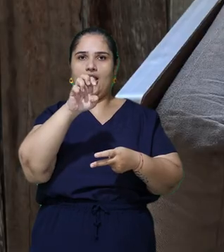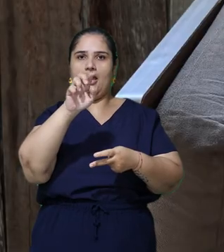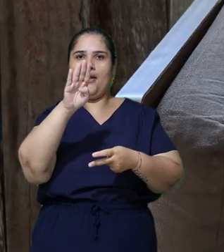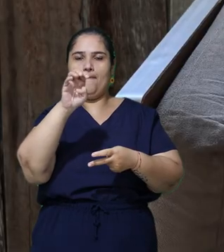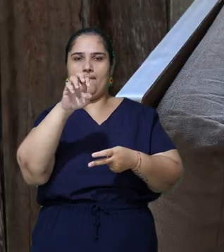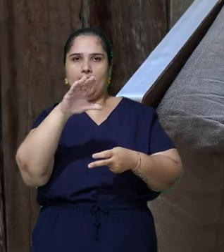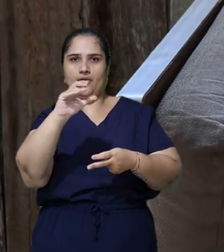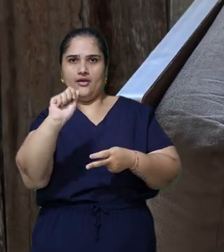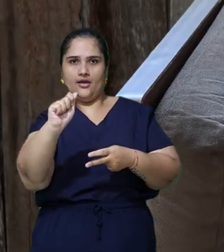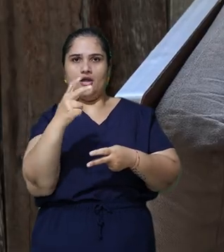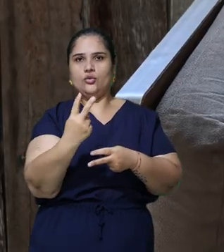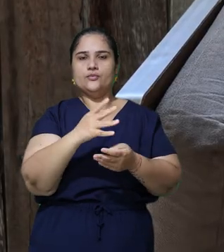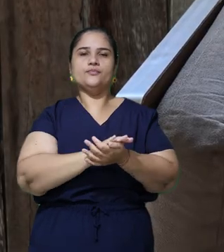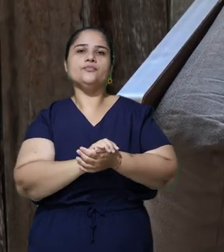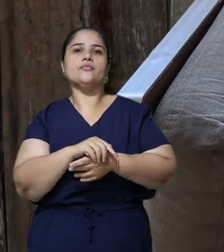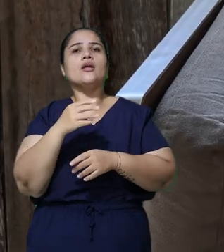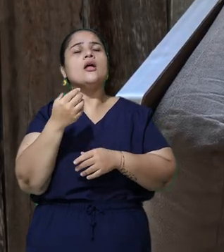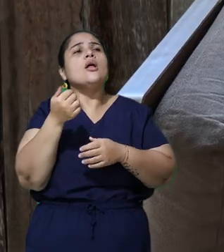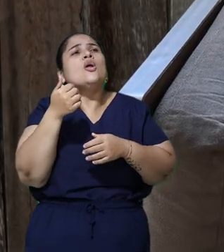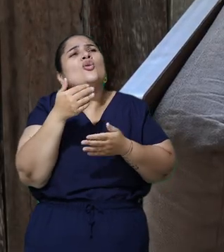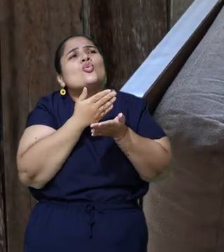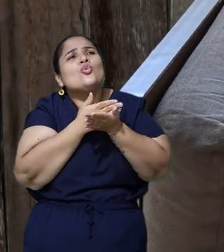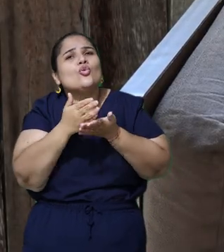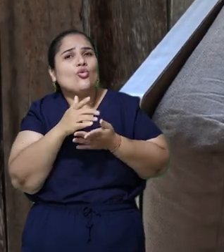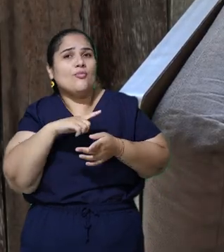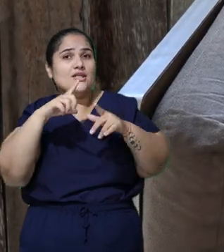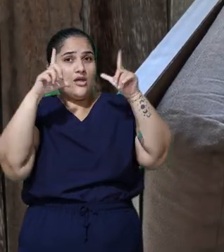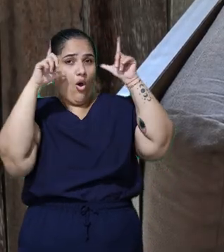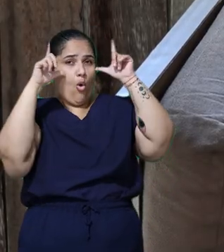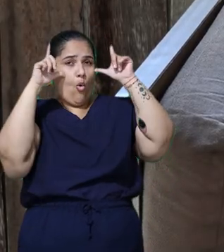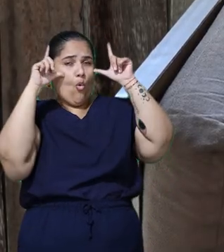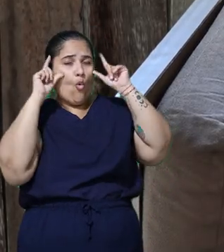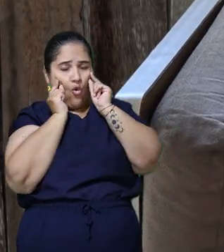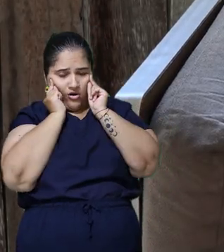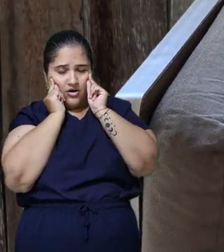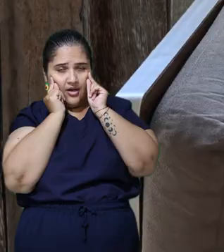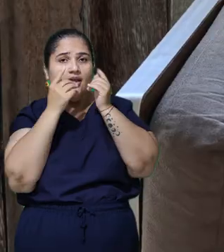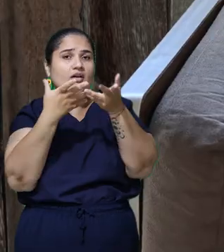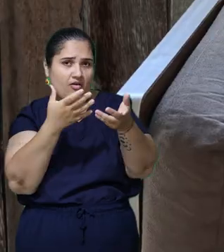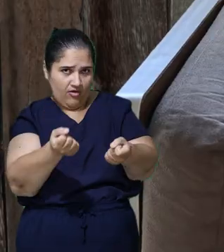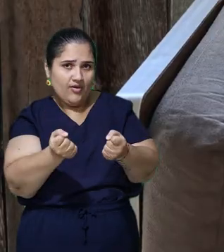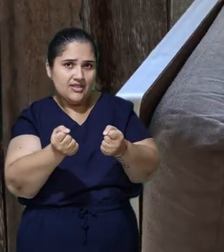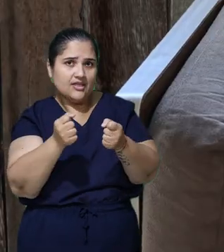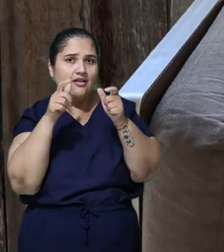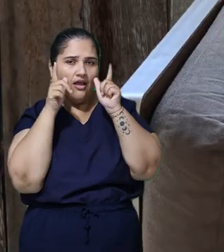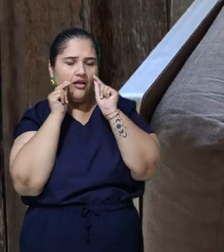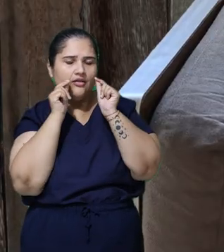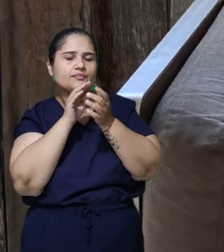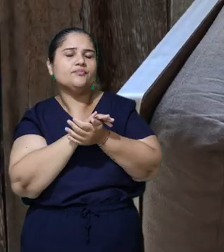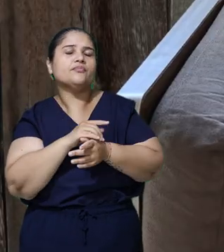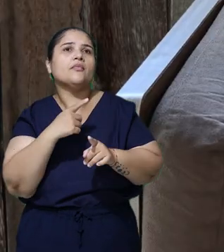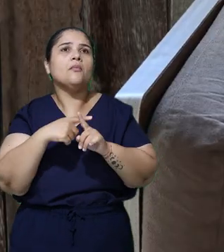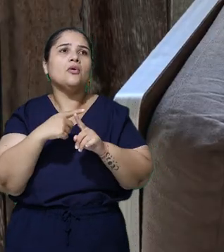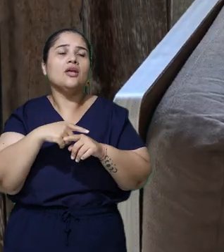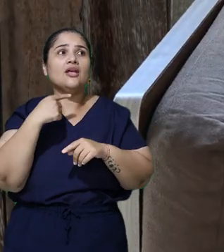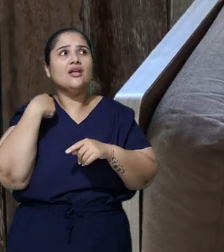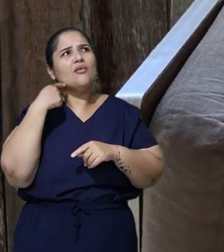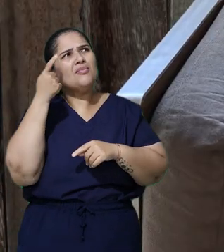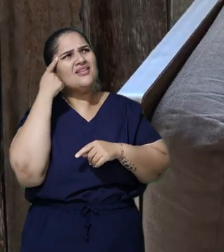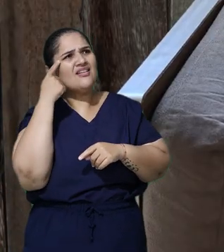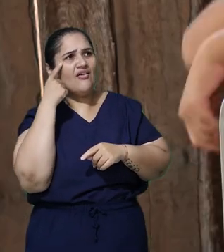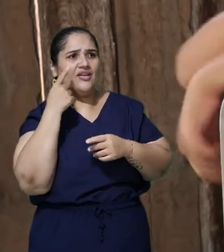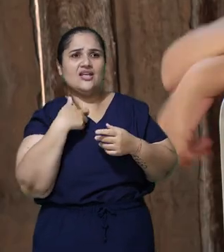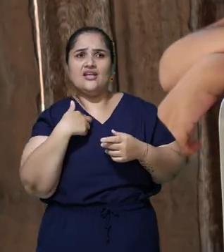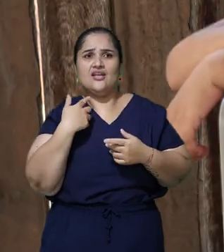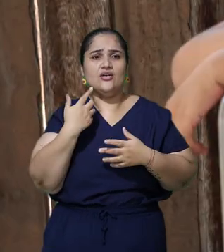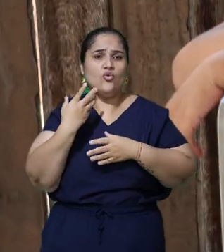recebi, assim, foi um pouco de alívio, porque eu achava que, por eu não conseguir cuidar delas duas,